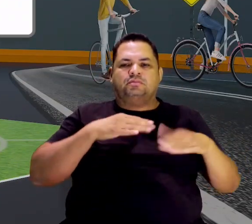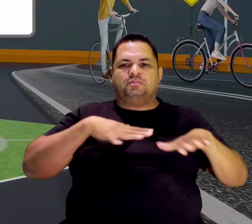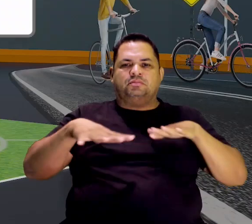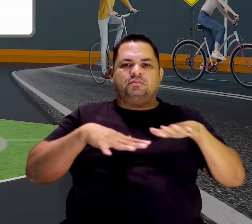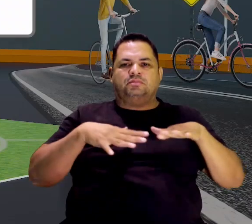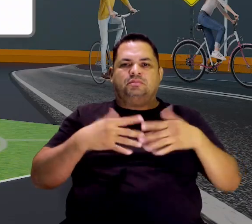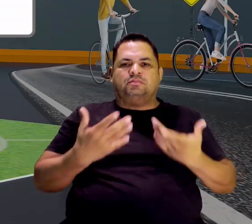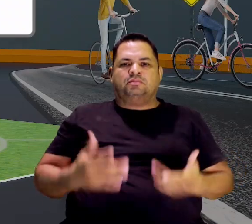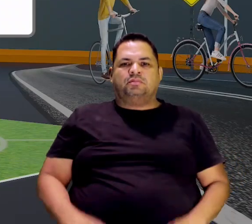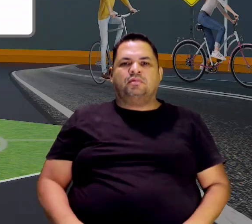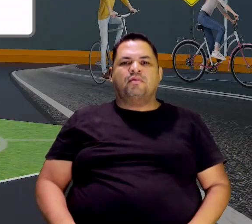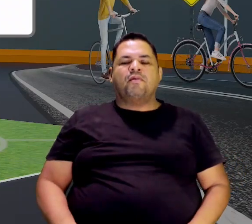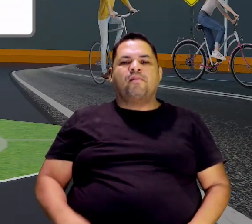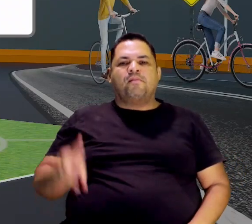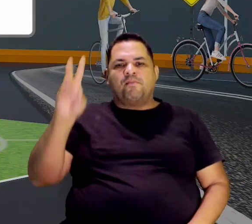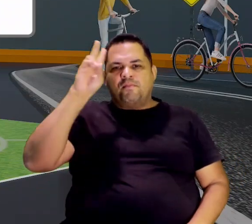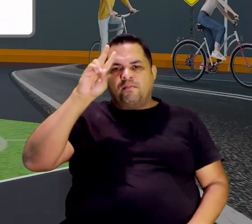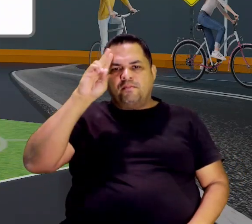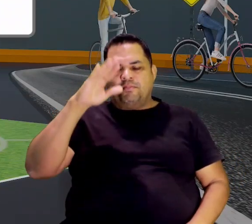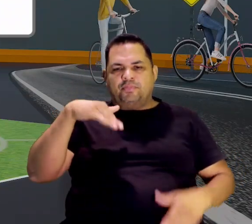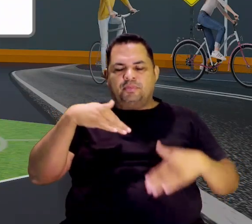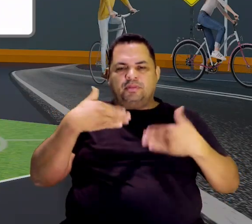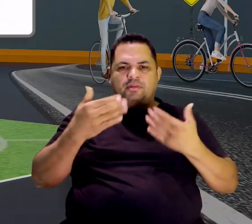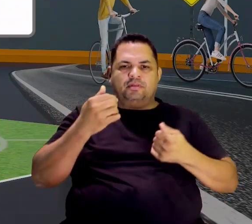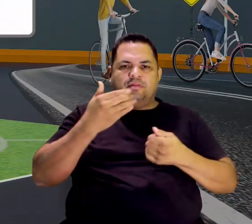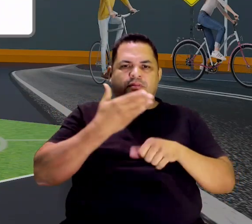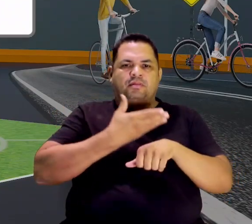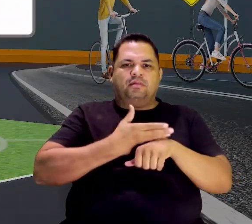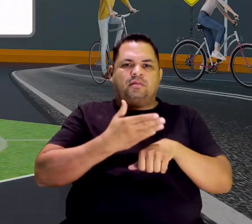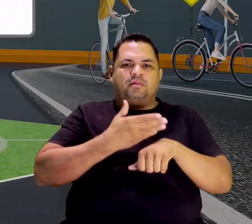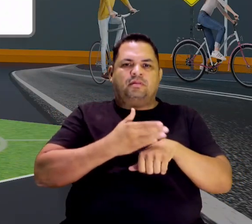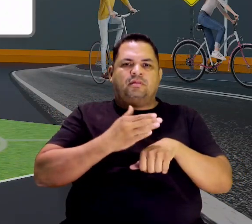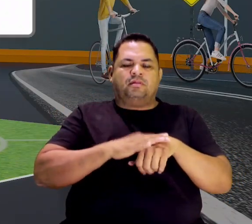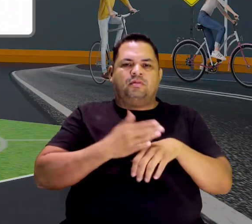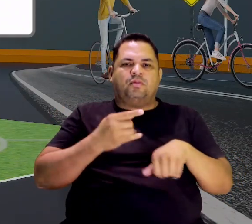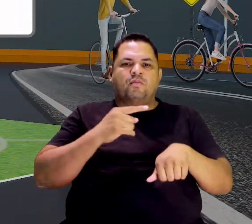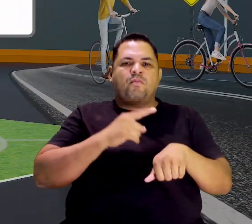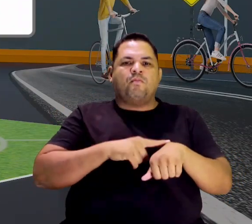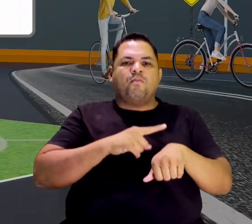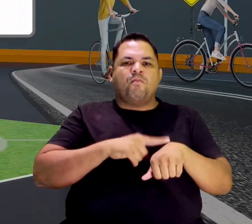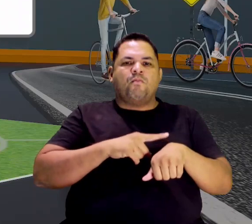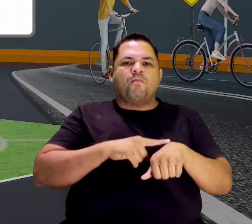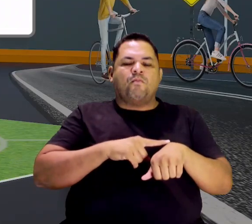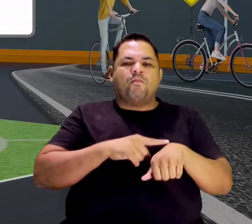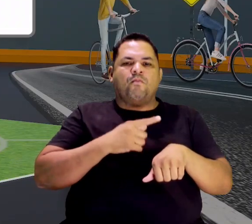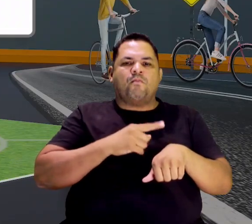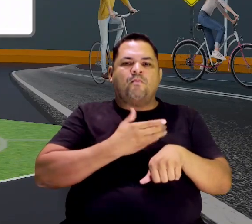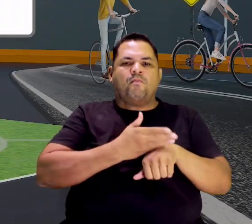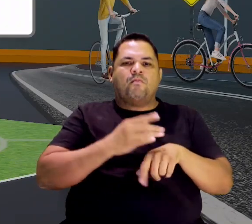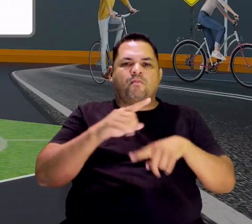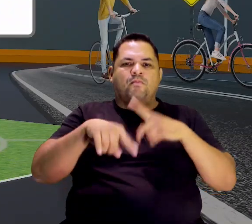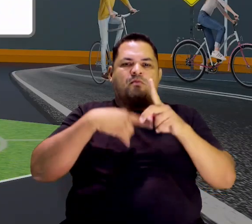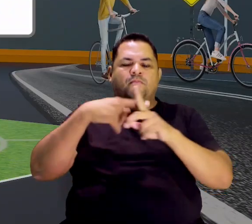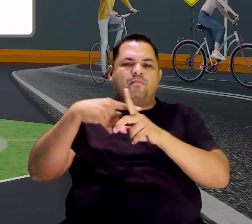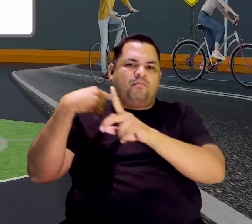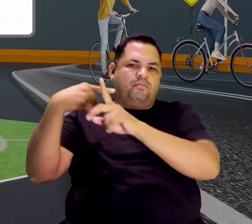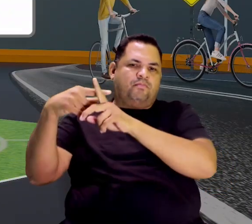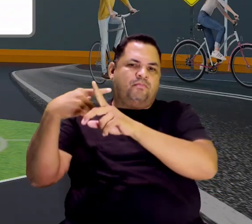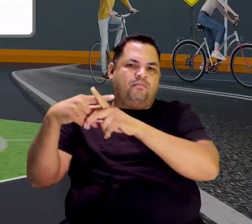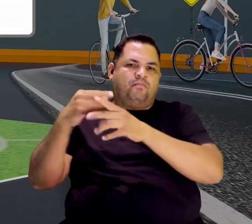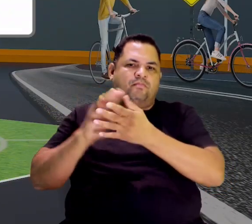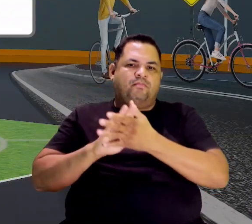aí essa recepção aí com a bola de voleibol. E aí tu faz esse movimento, pede pro colega lançar